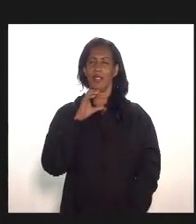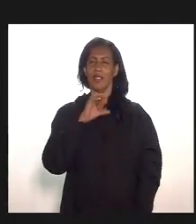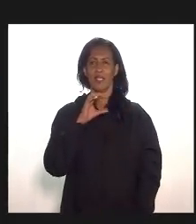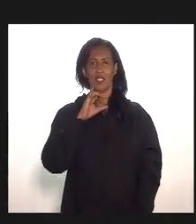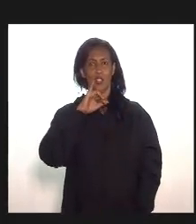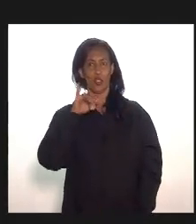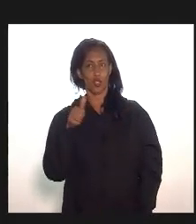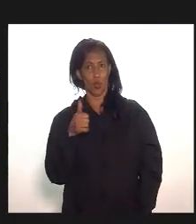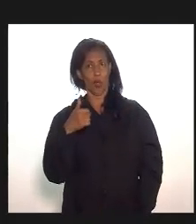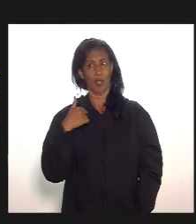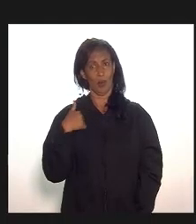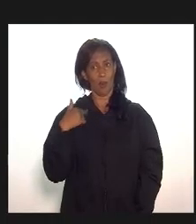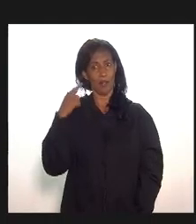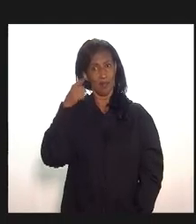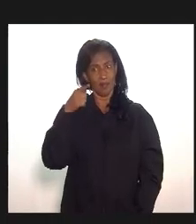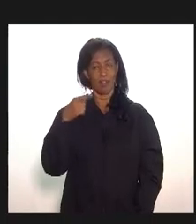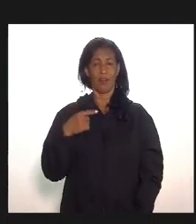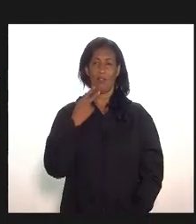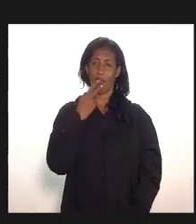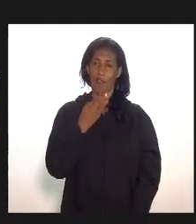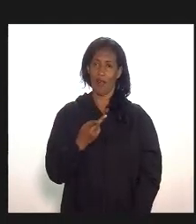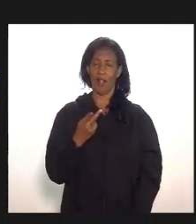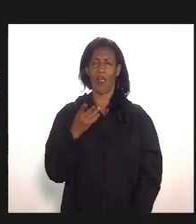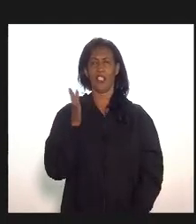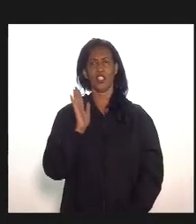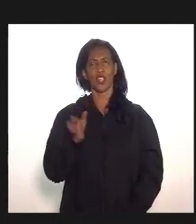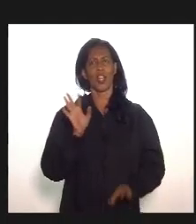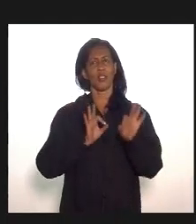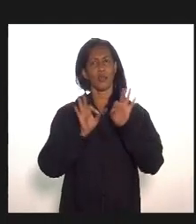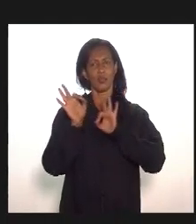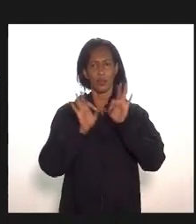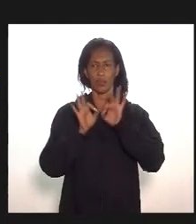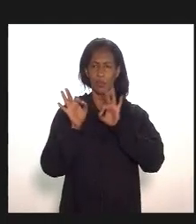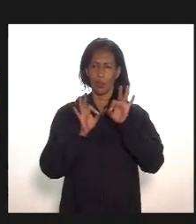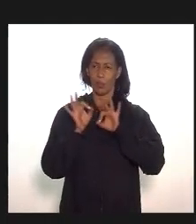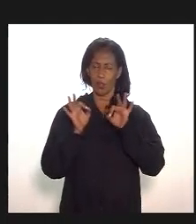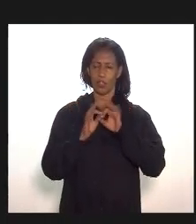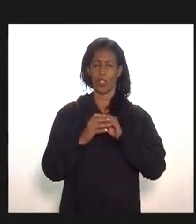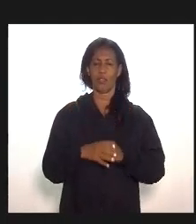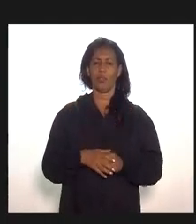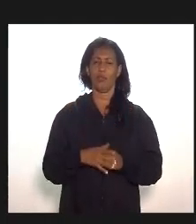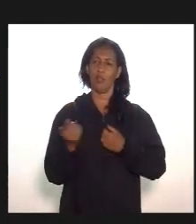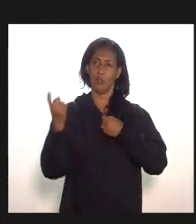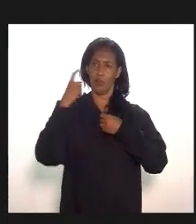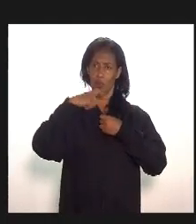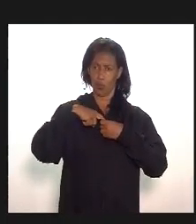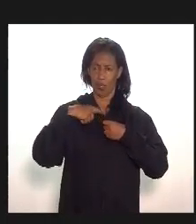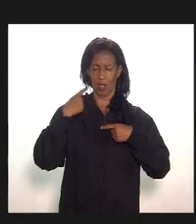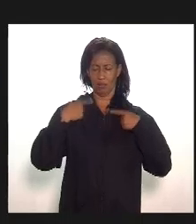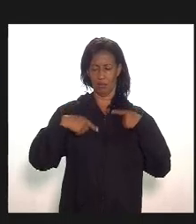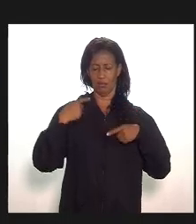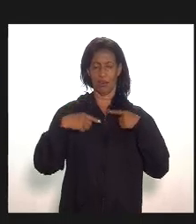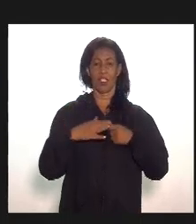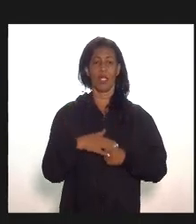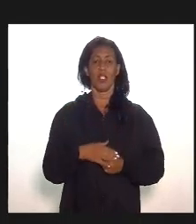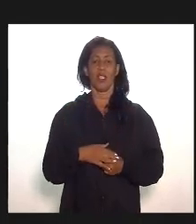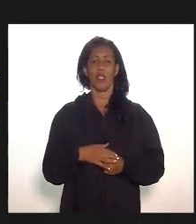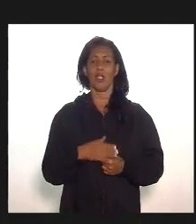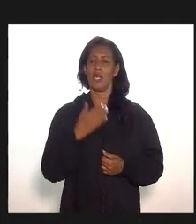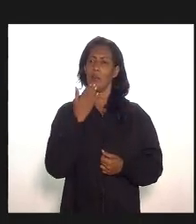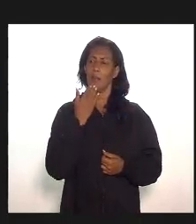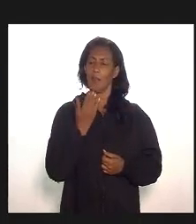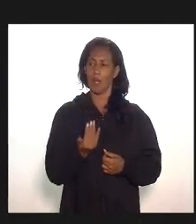minha participação lá, já que o projeto recebeu algumas emendas e voltará à discussão, eu peço o vênia, Vossa Excelência, para